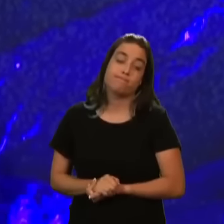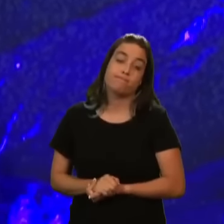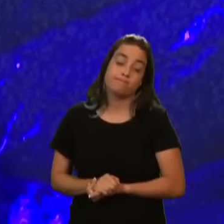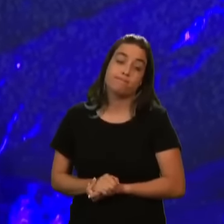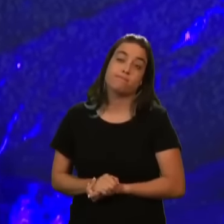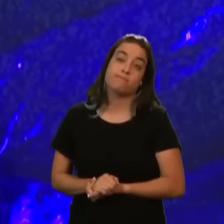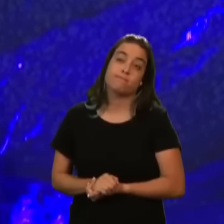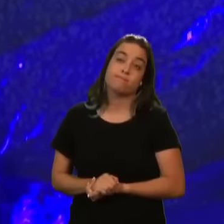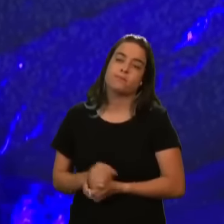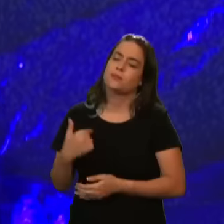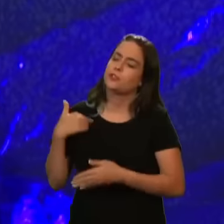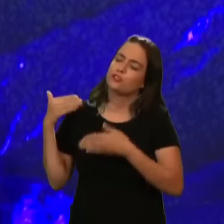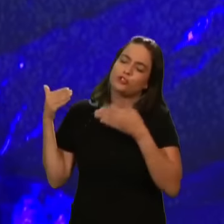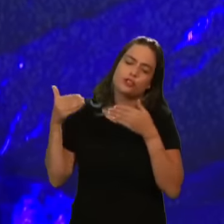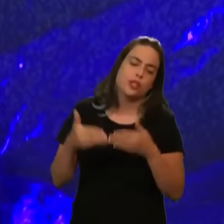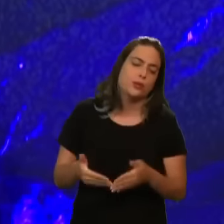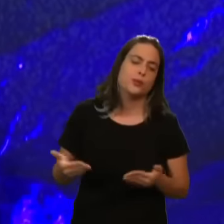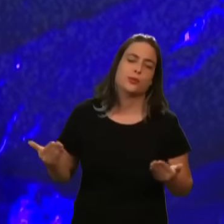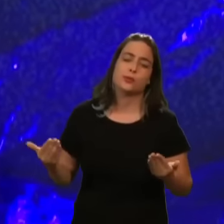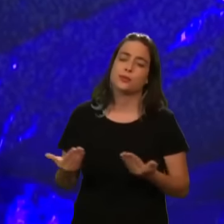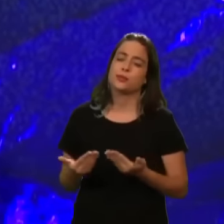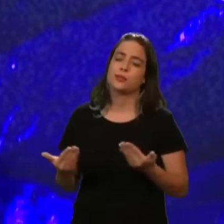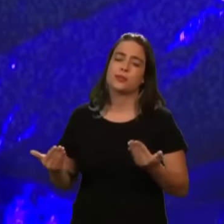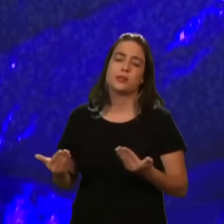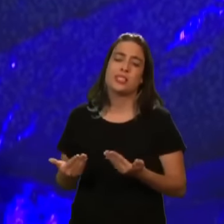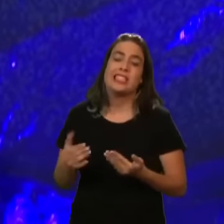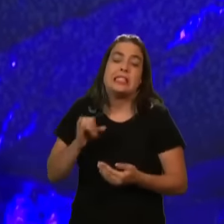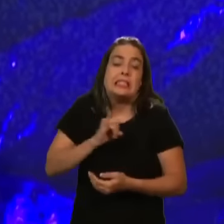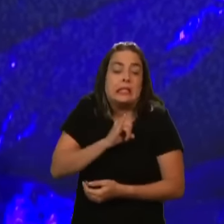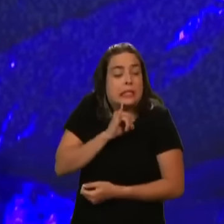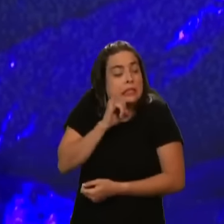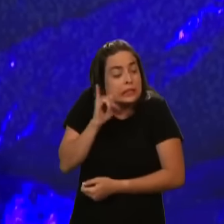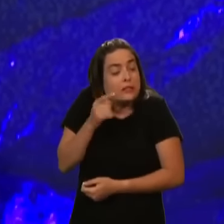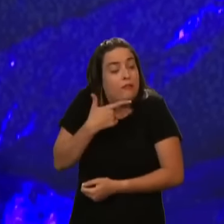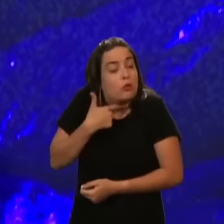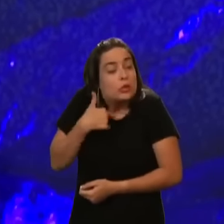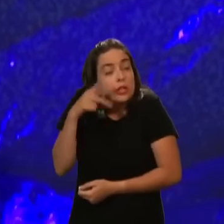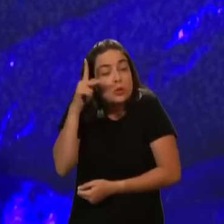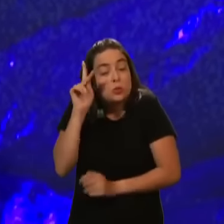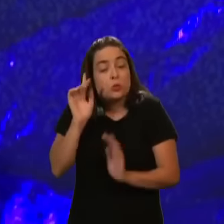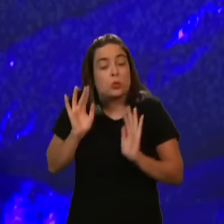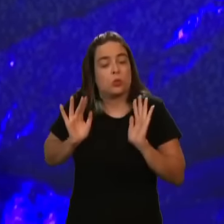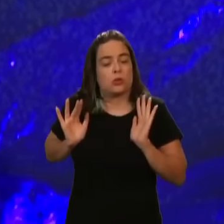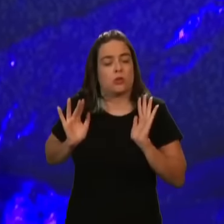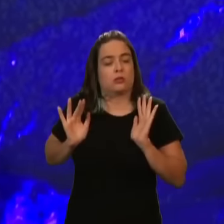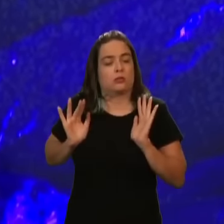Eu chego aqui, Pai amado, se for da tua vontade.